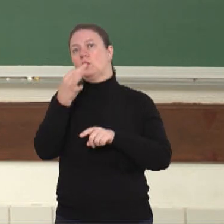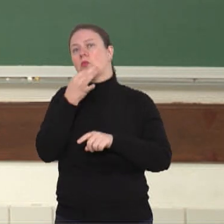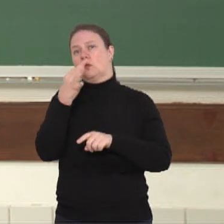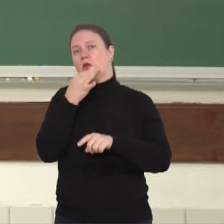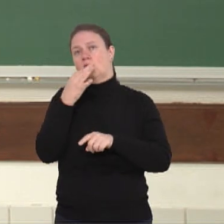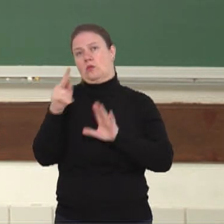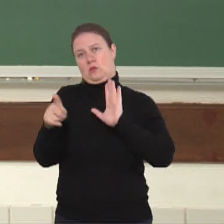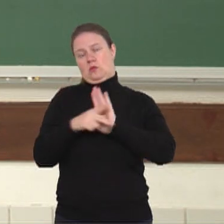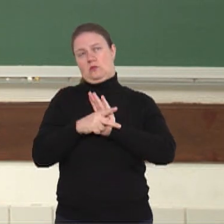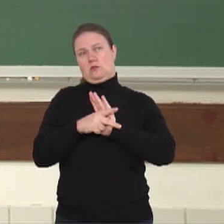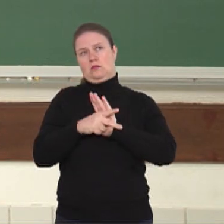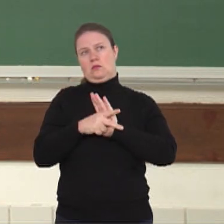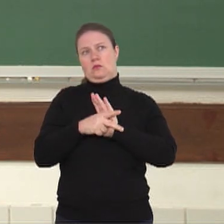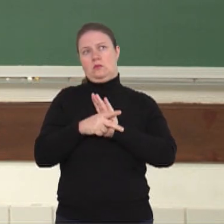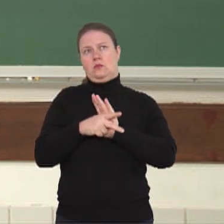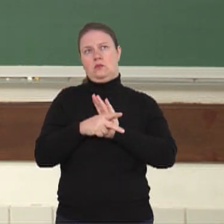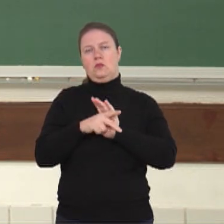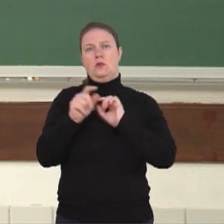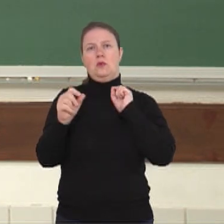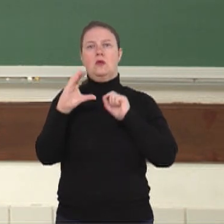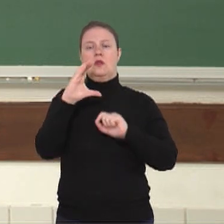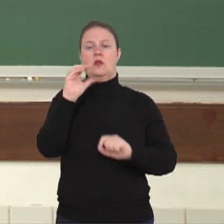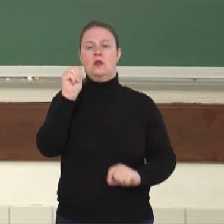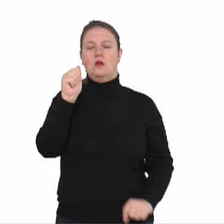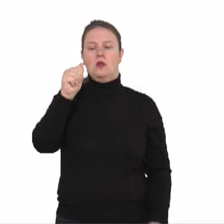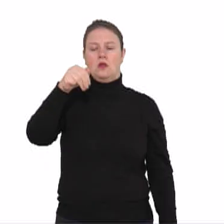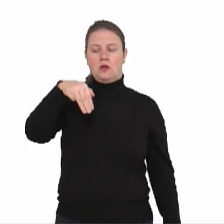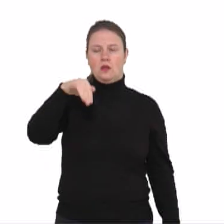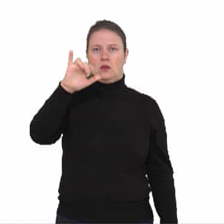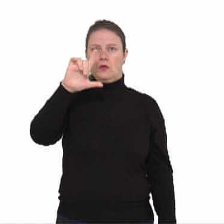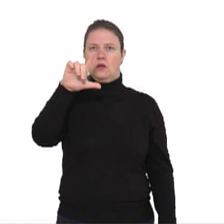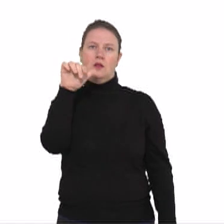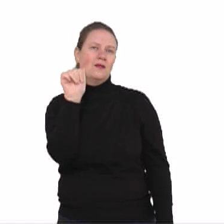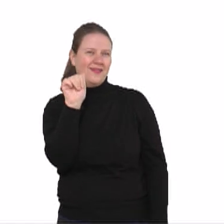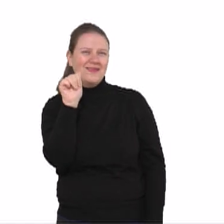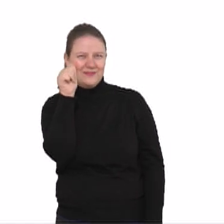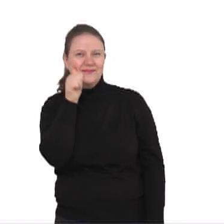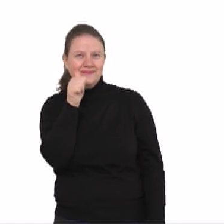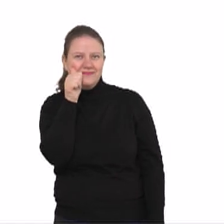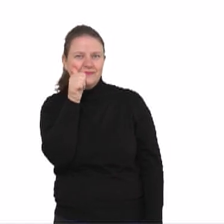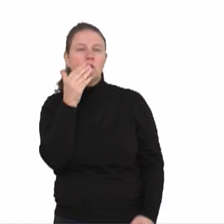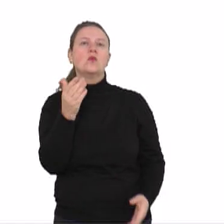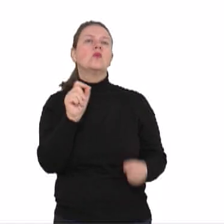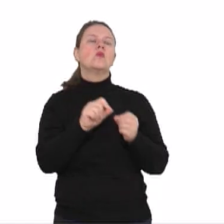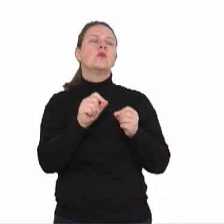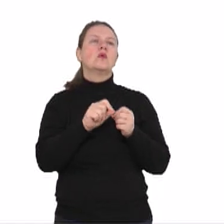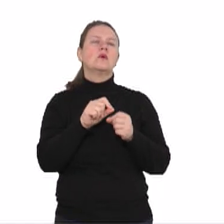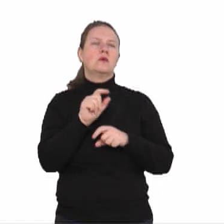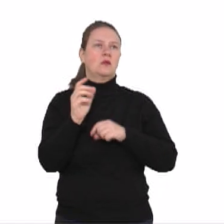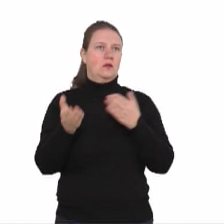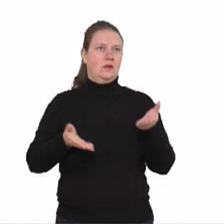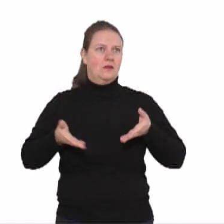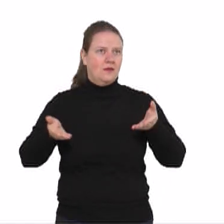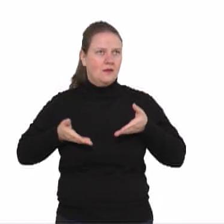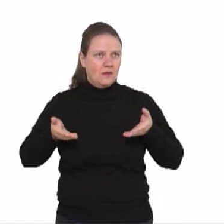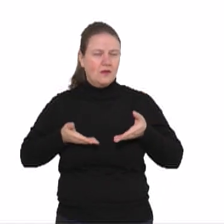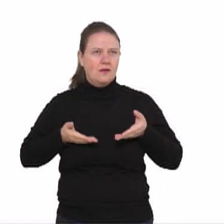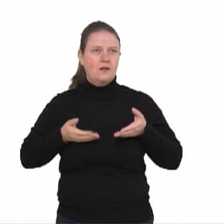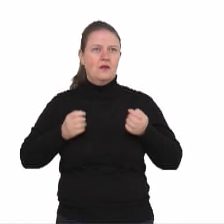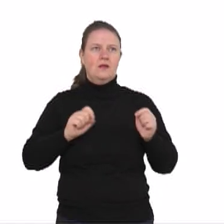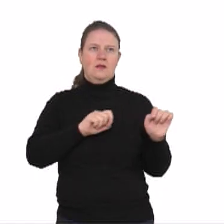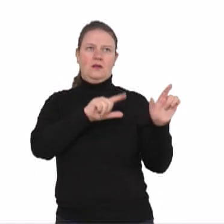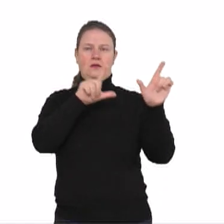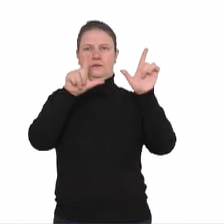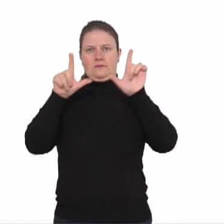que que elas vão estar fazendo, o que que a Camila, aliás, está fazendo a respeito desse filme aí. Vou jogar aí para você o